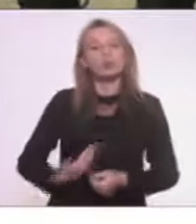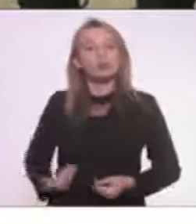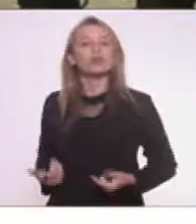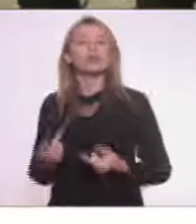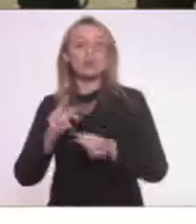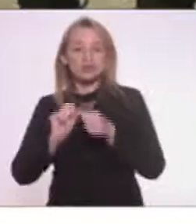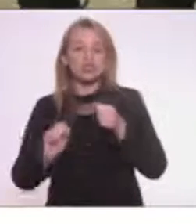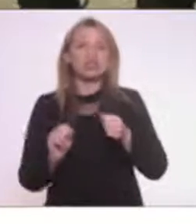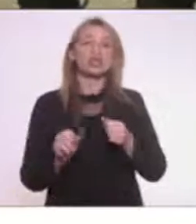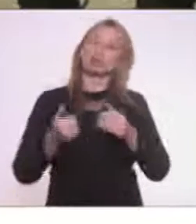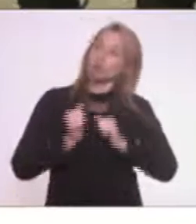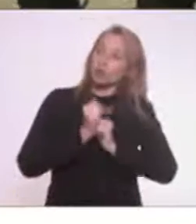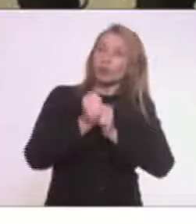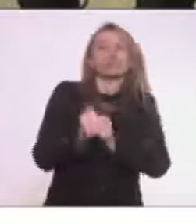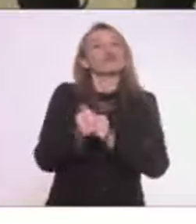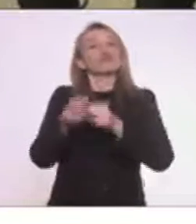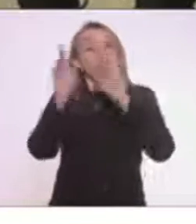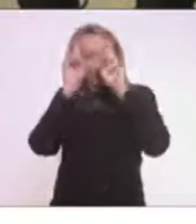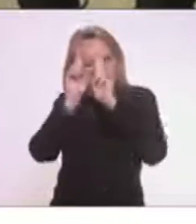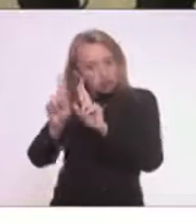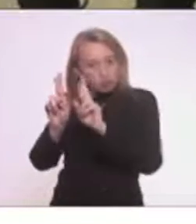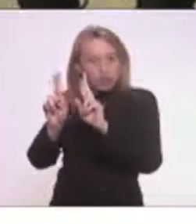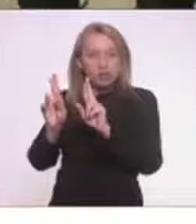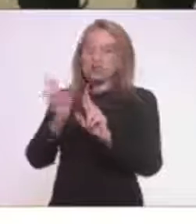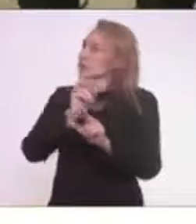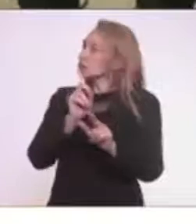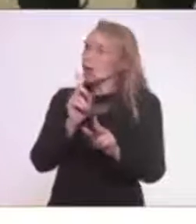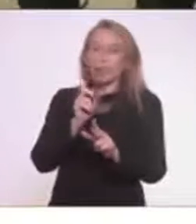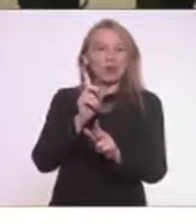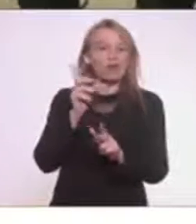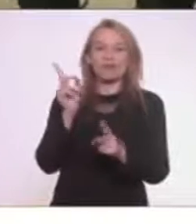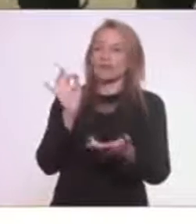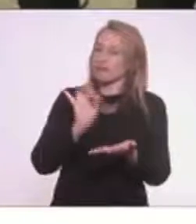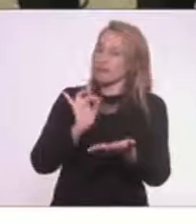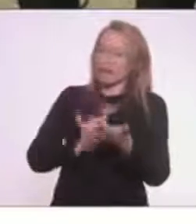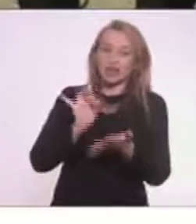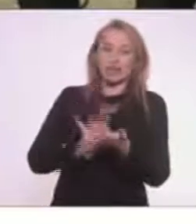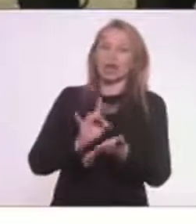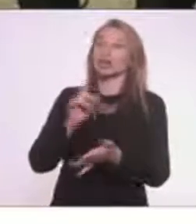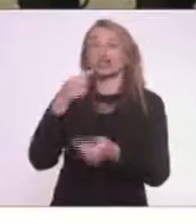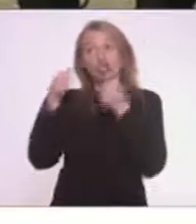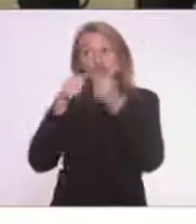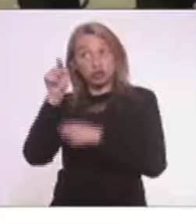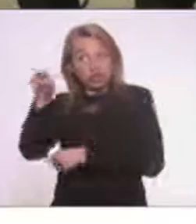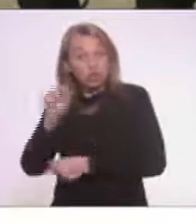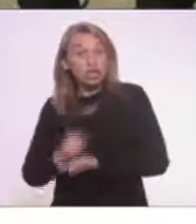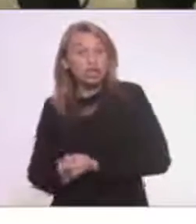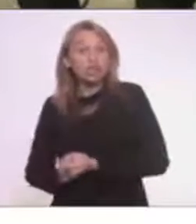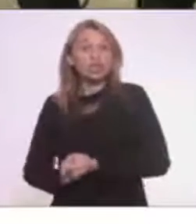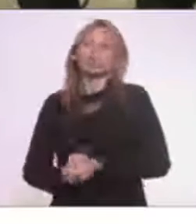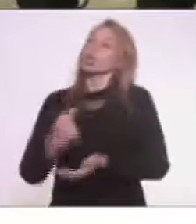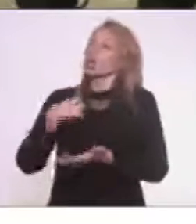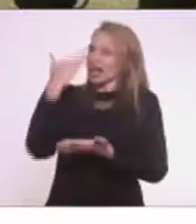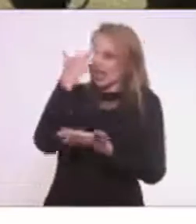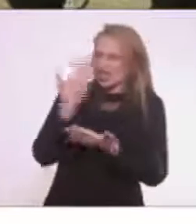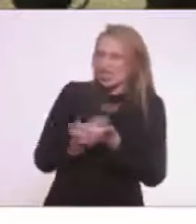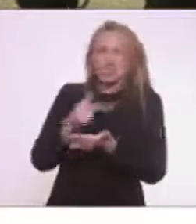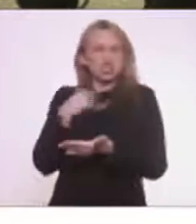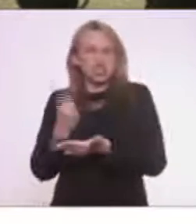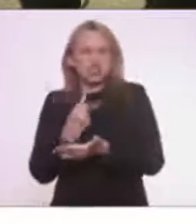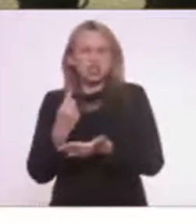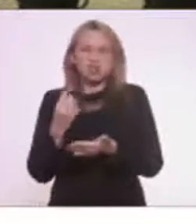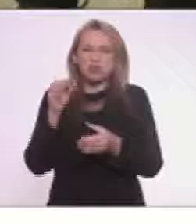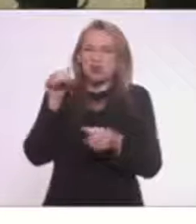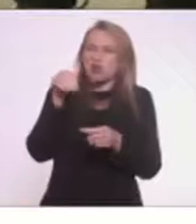está encaminhando, com todo respeito, não é verdade que Vossa Excelência está encaminhando, discutindo aí, levando a crer que nós estamos votando uma coisa que não